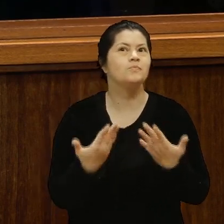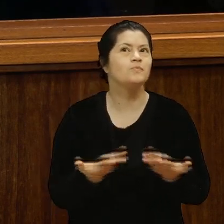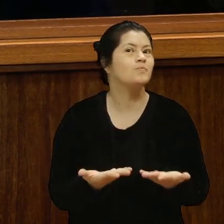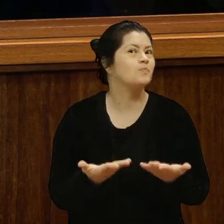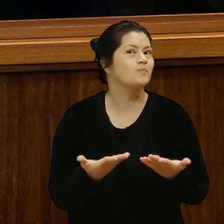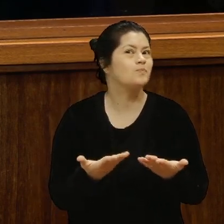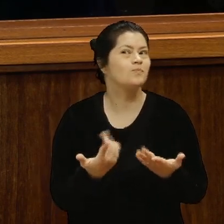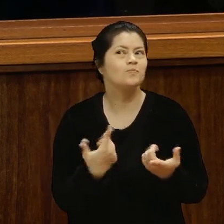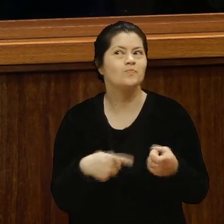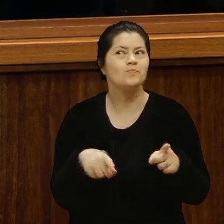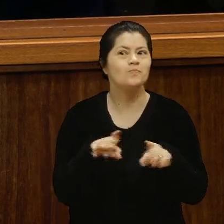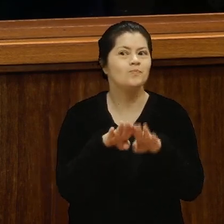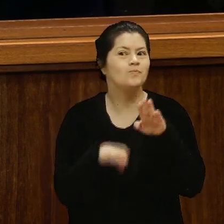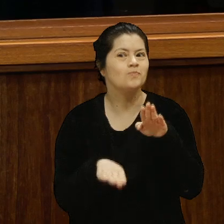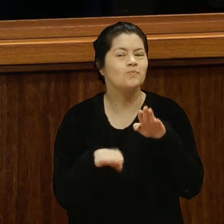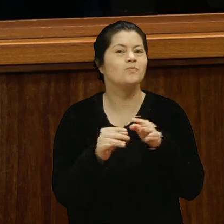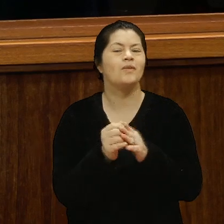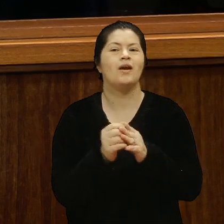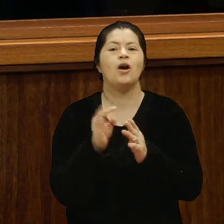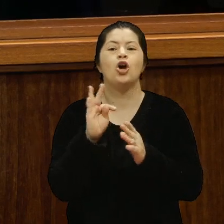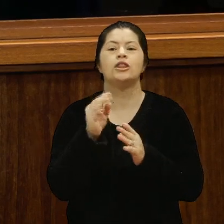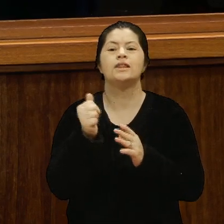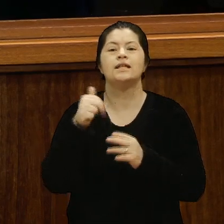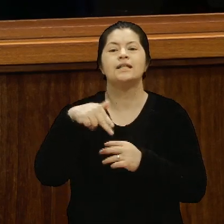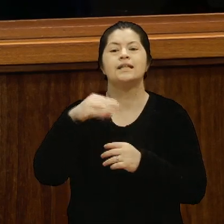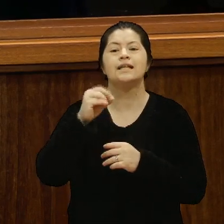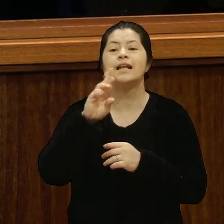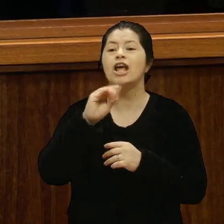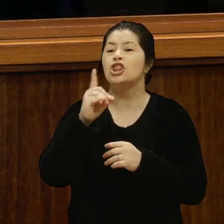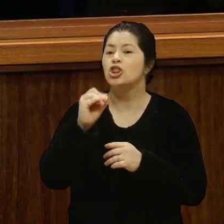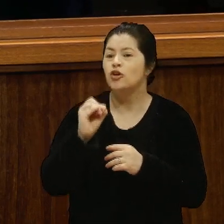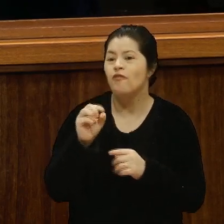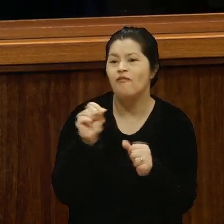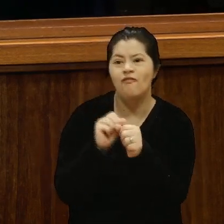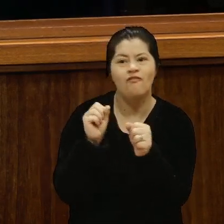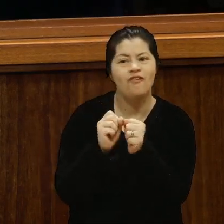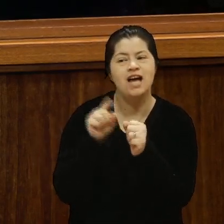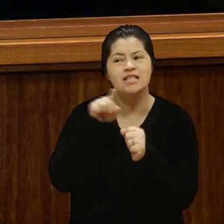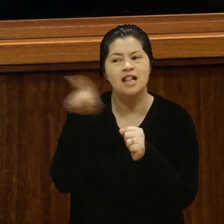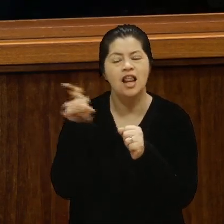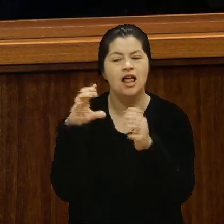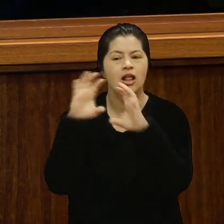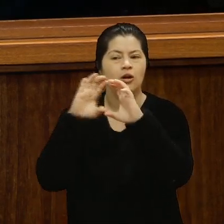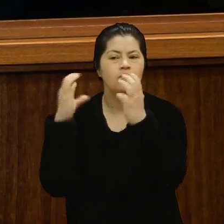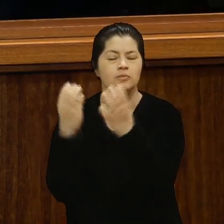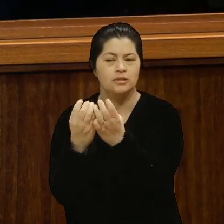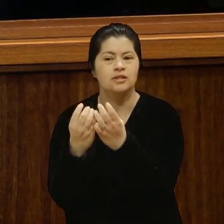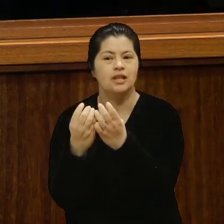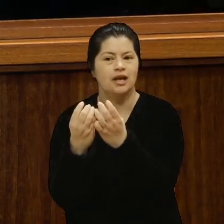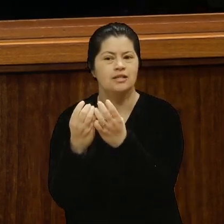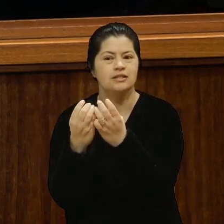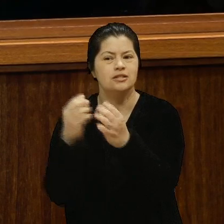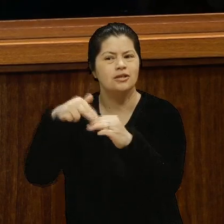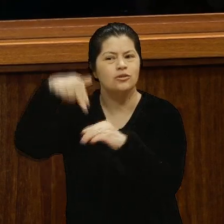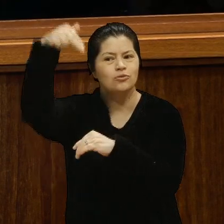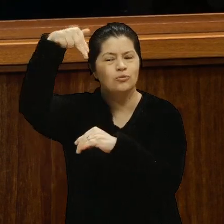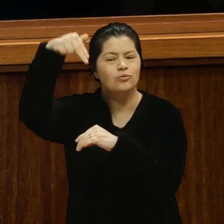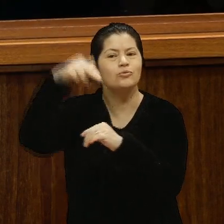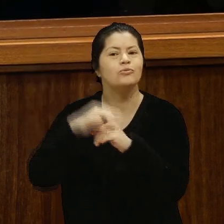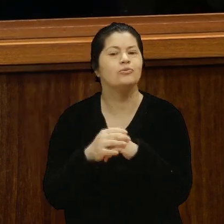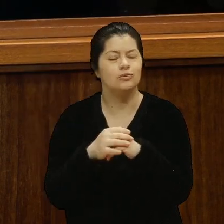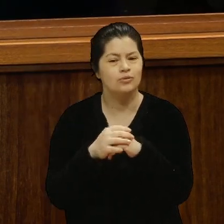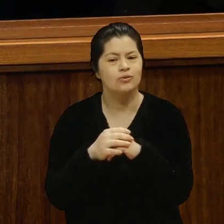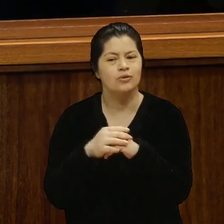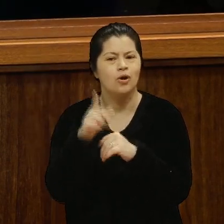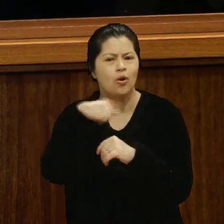ímpar. Eu acho que o Tancredo faz e fez lá na comunidade da Zona Norte é conhecido